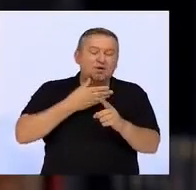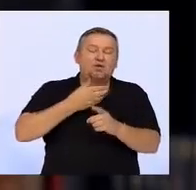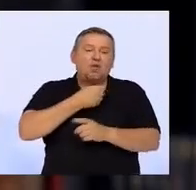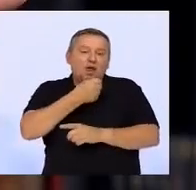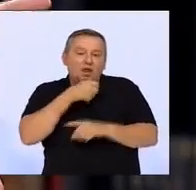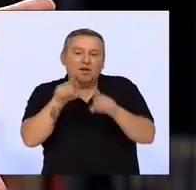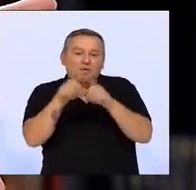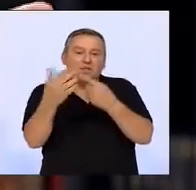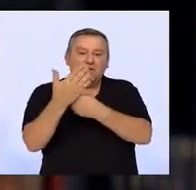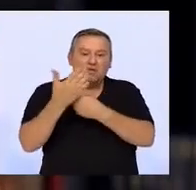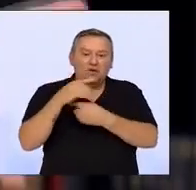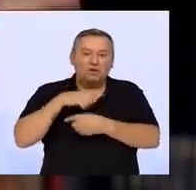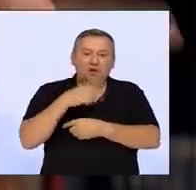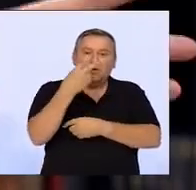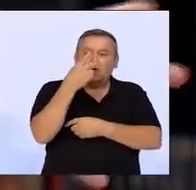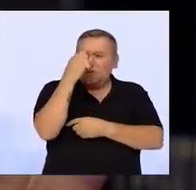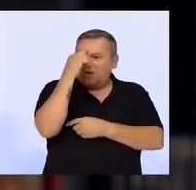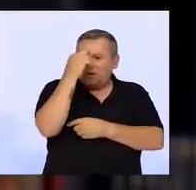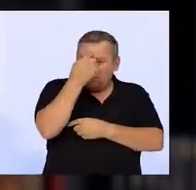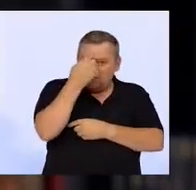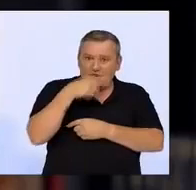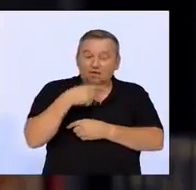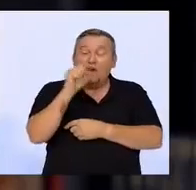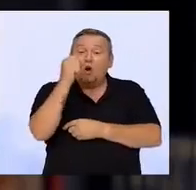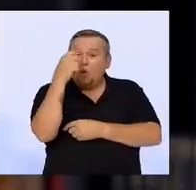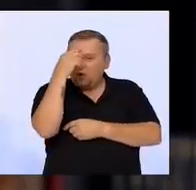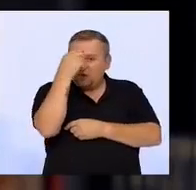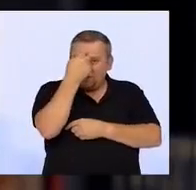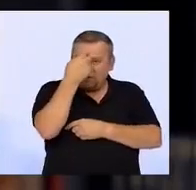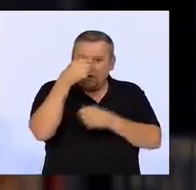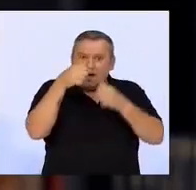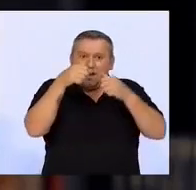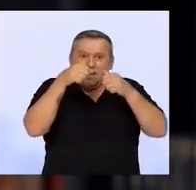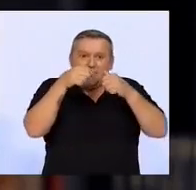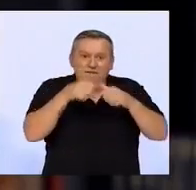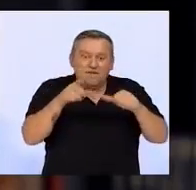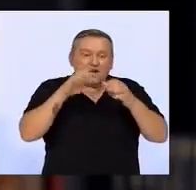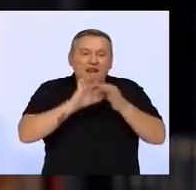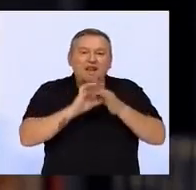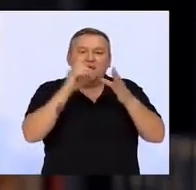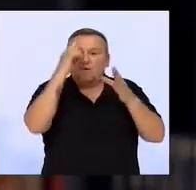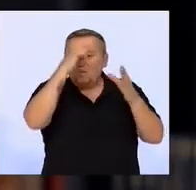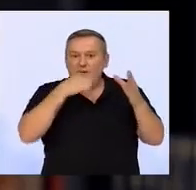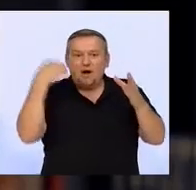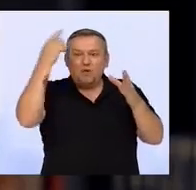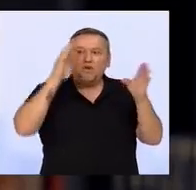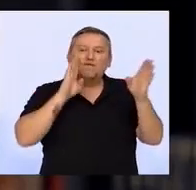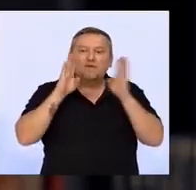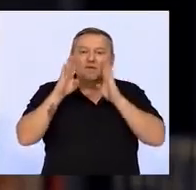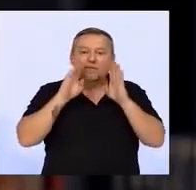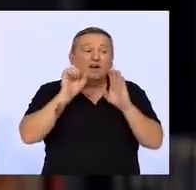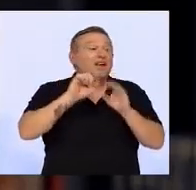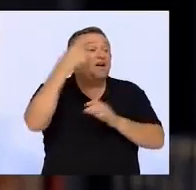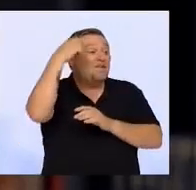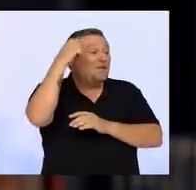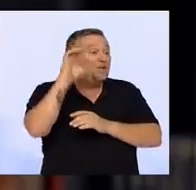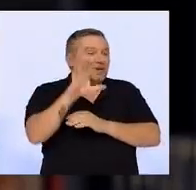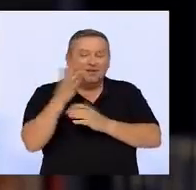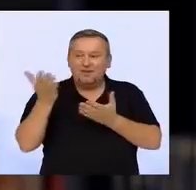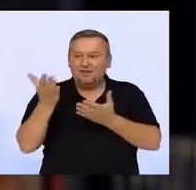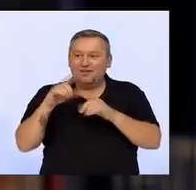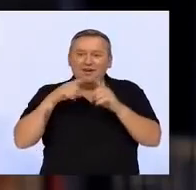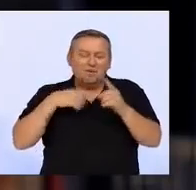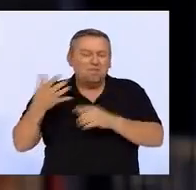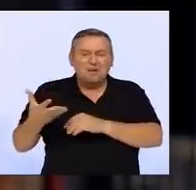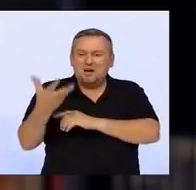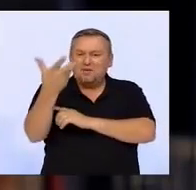ajudaram. Você só tem 8 segundos, você fala os 8 segundos e diz que você fica na rede em 1 hora à disposição. Foi a gente que inventou isso. Foi uma coisa